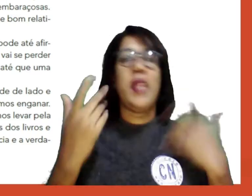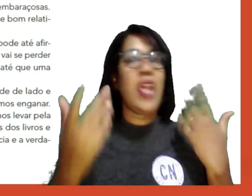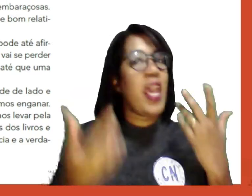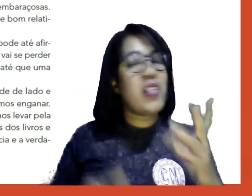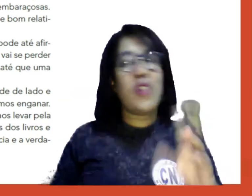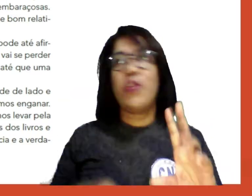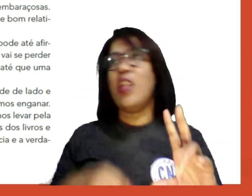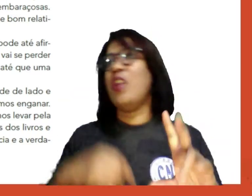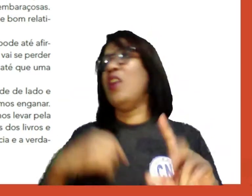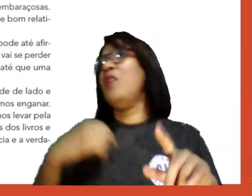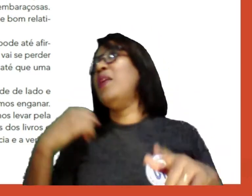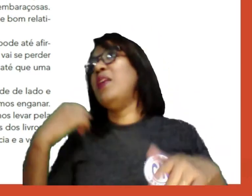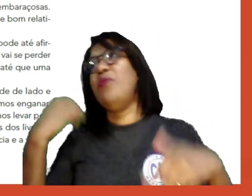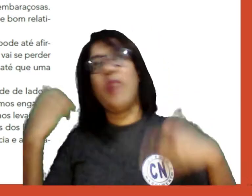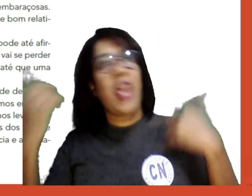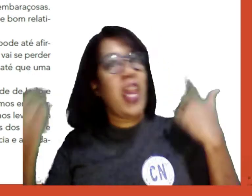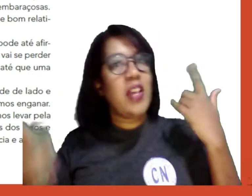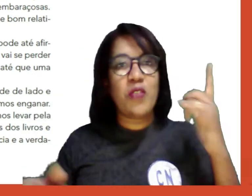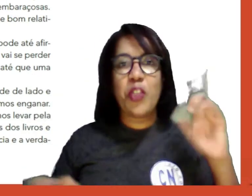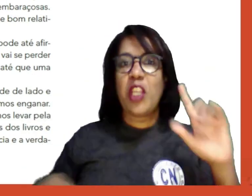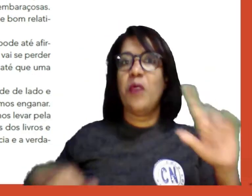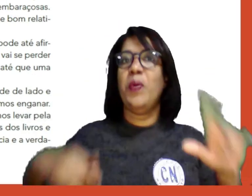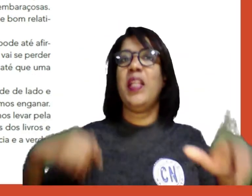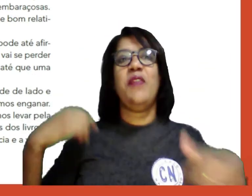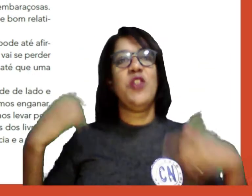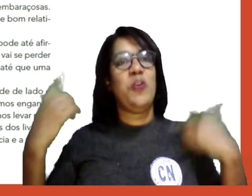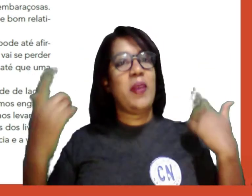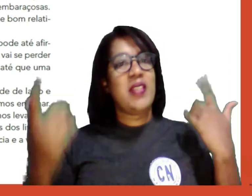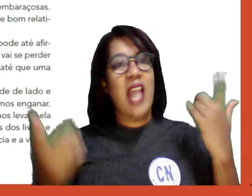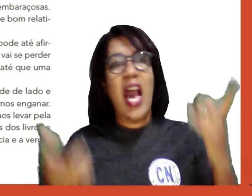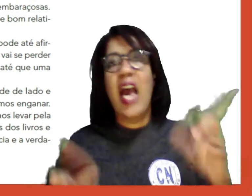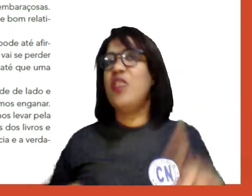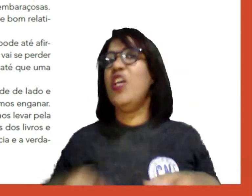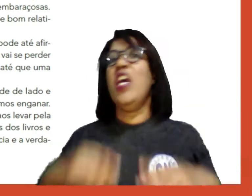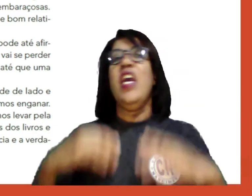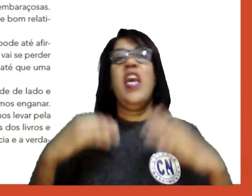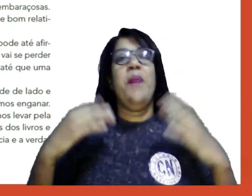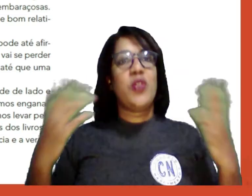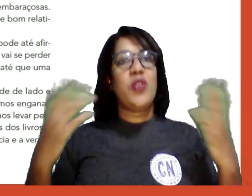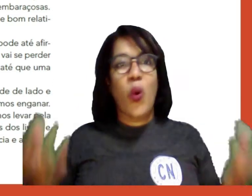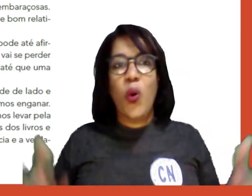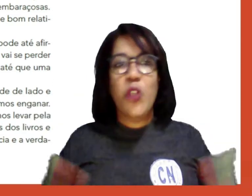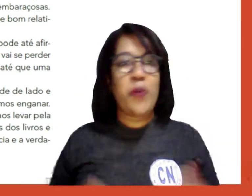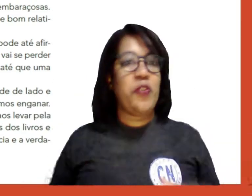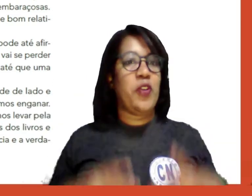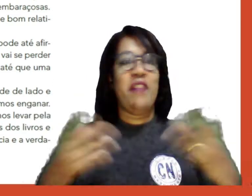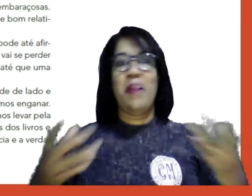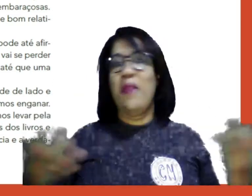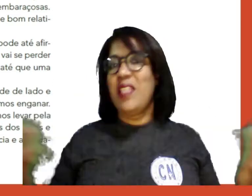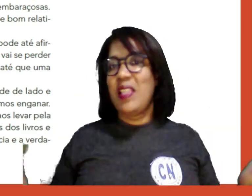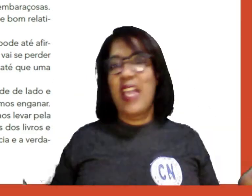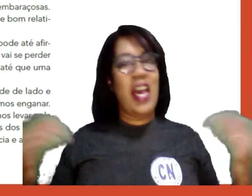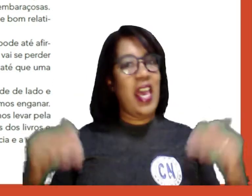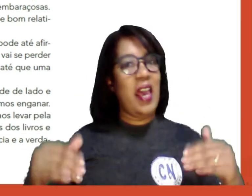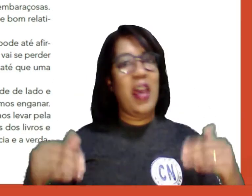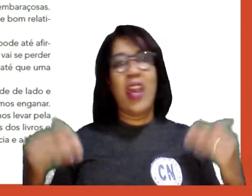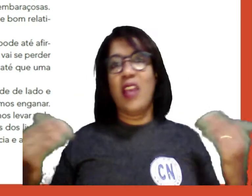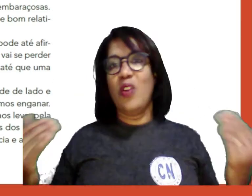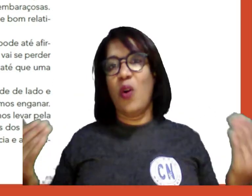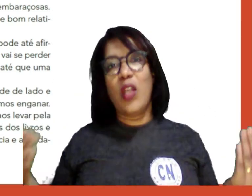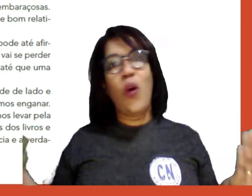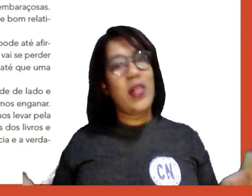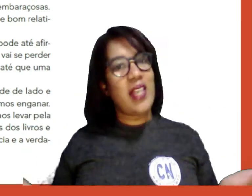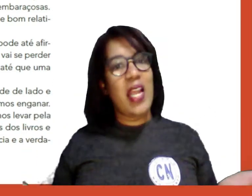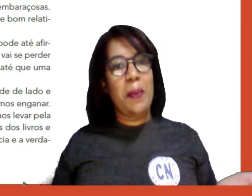ter que fazer experiências, eu vou ter que mandar foguetes, eu vou ter que mandar naves espaciais, pessoas para fotografar para ver se a Terra